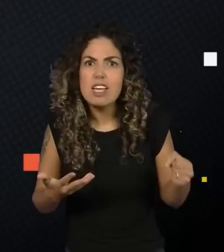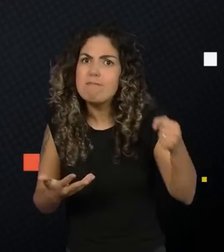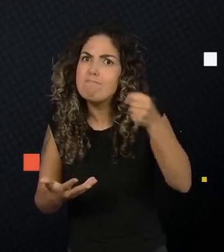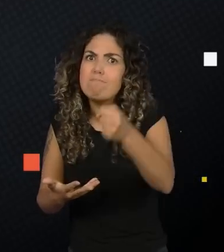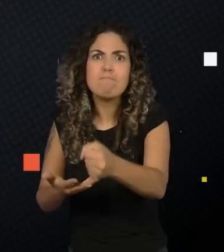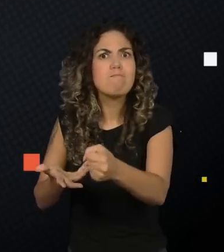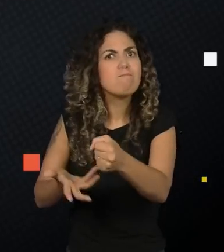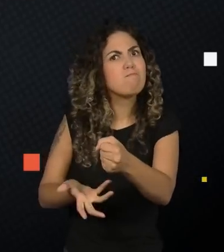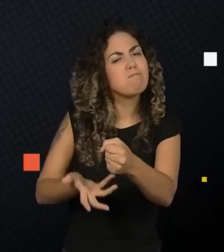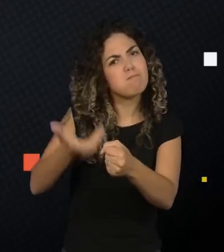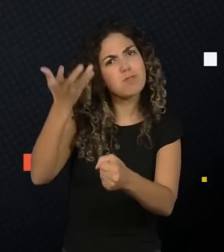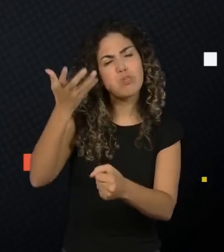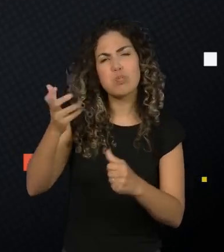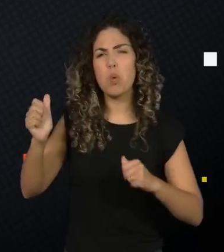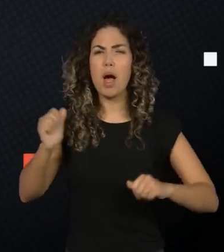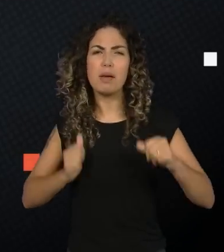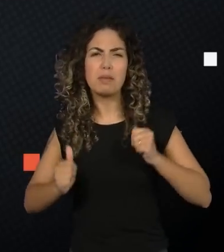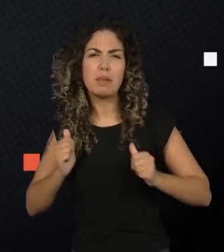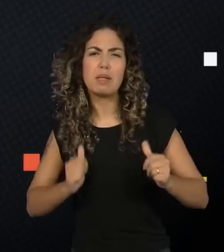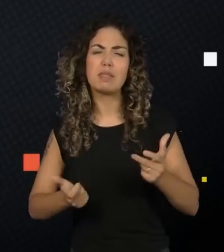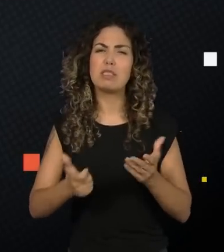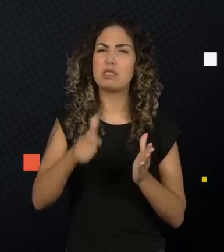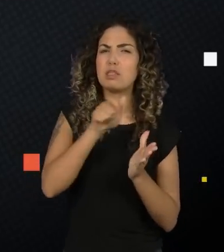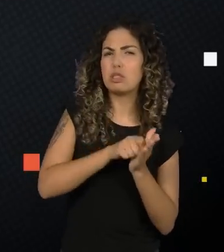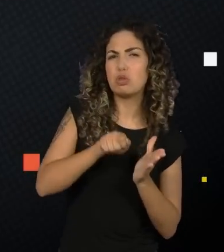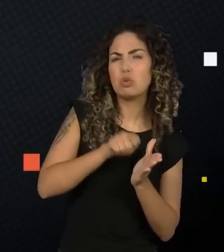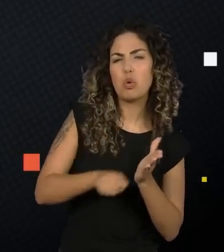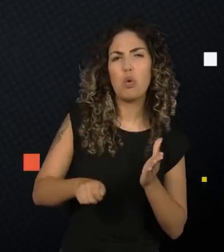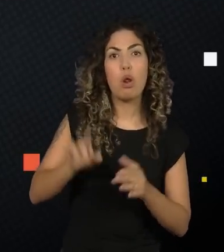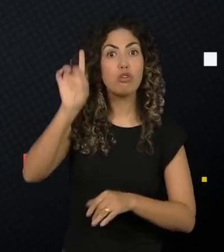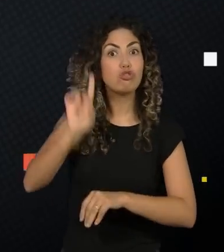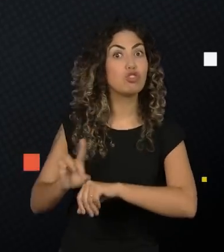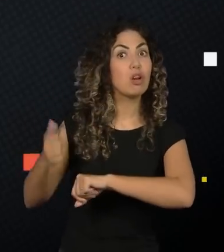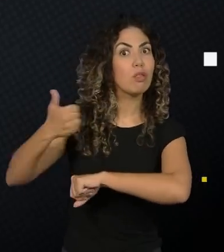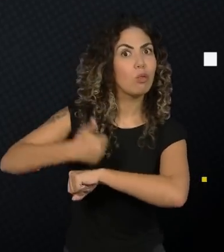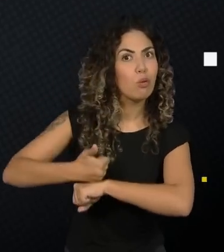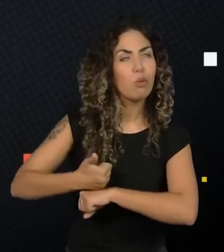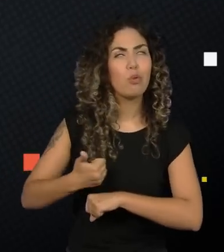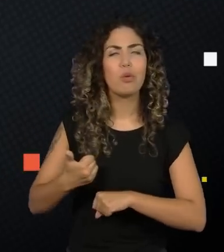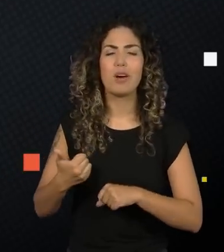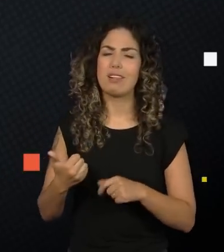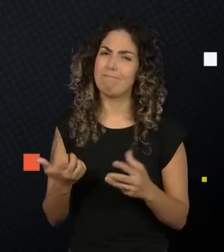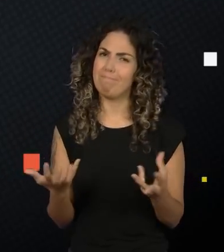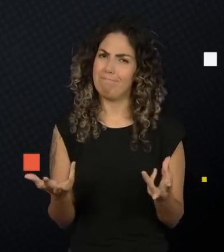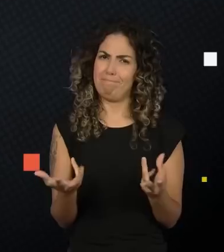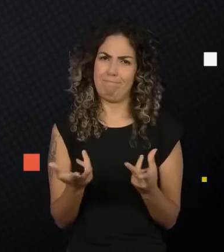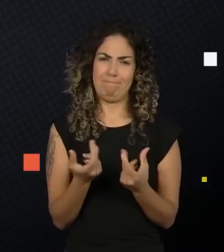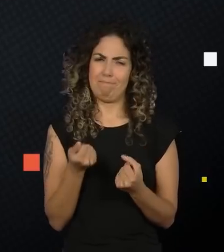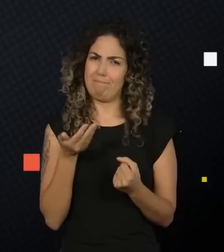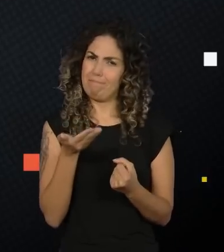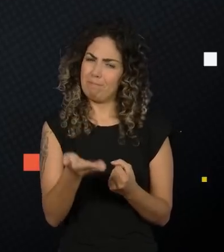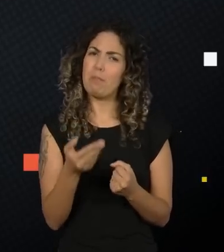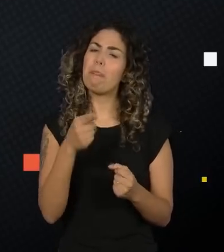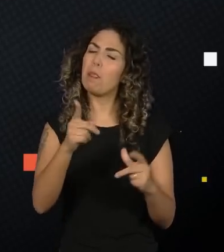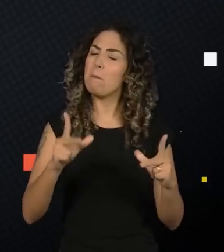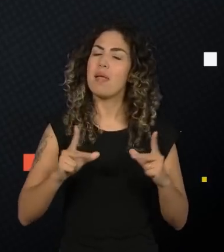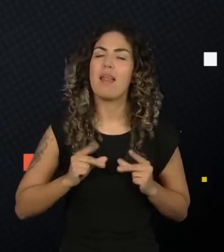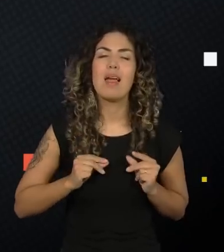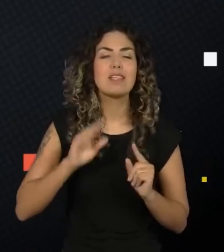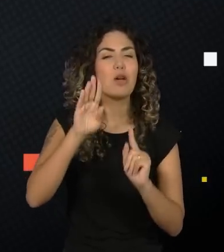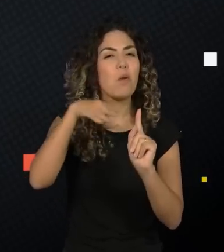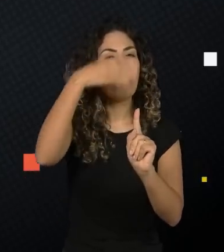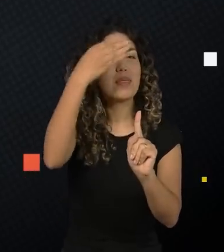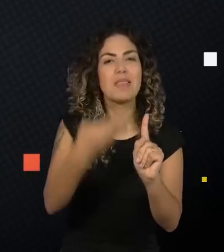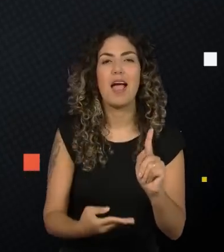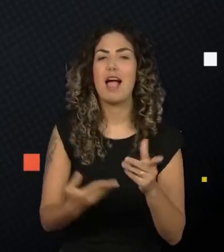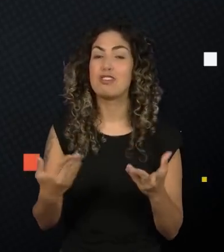tornando essa atriz, escritora, diretora, né, incrível que você é e merece todas as homenagens do mundo, e eu me